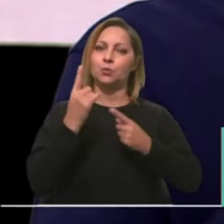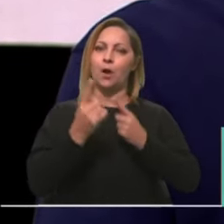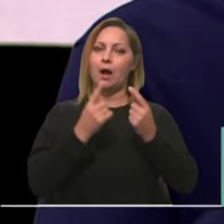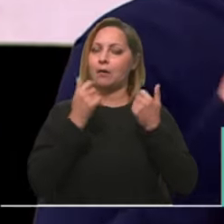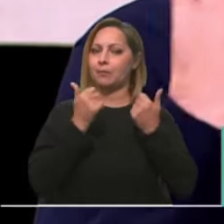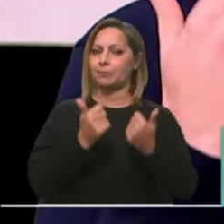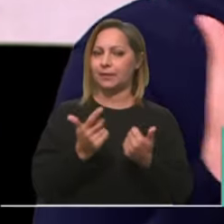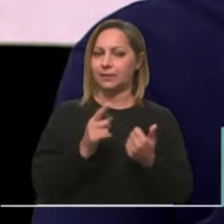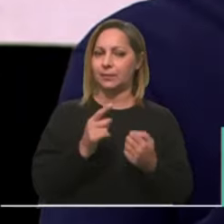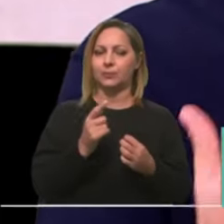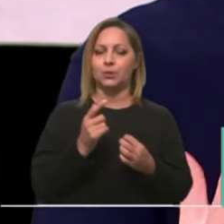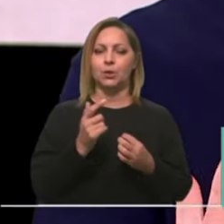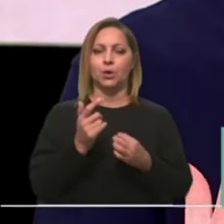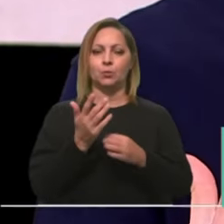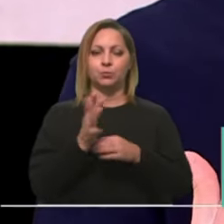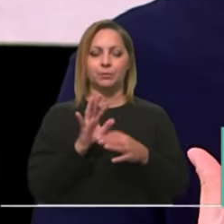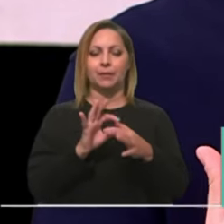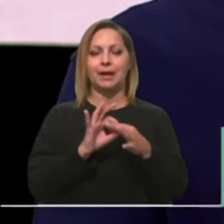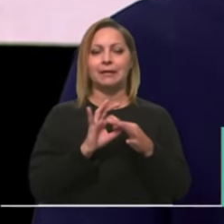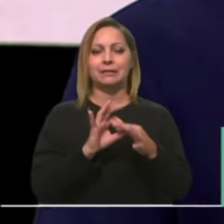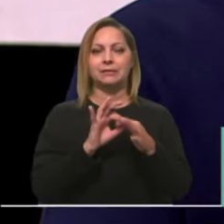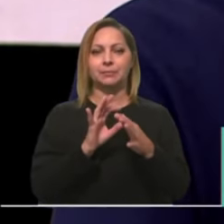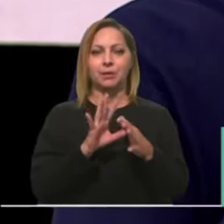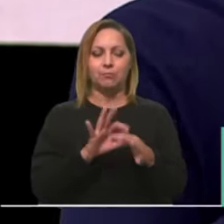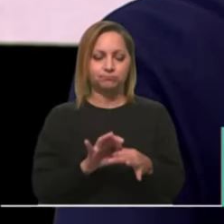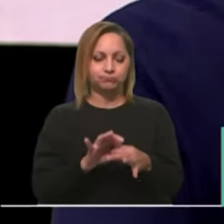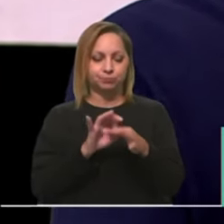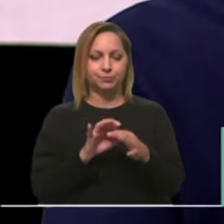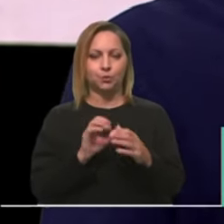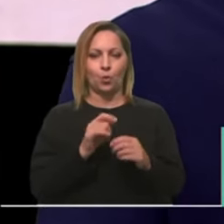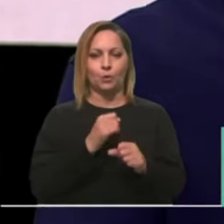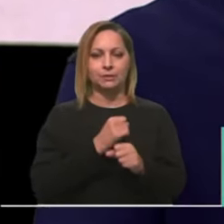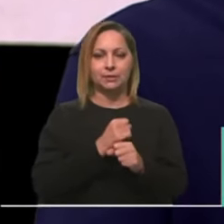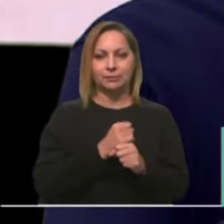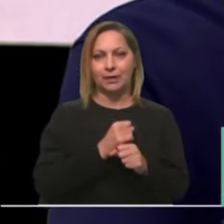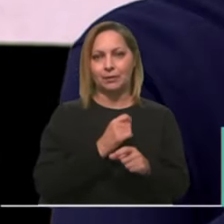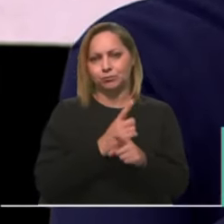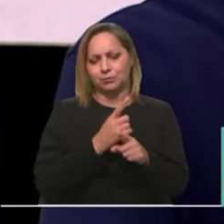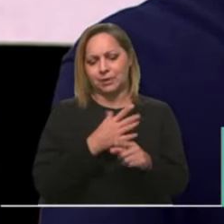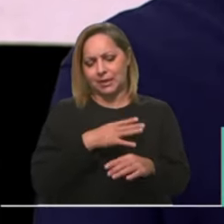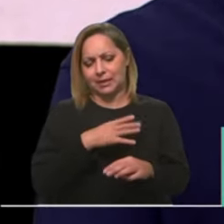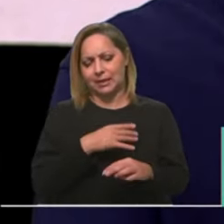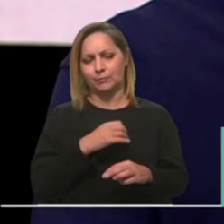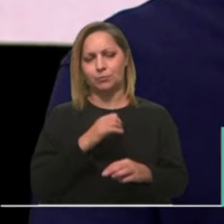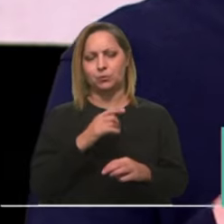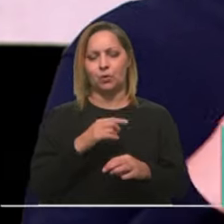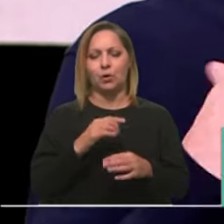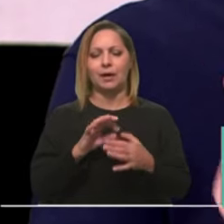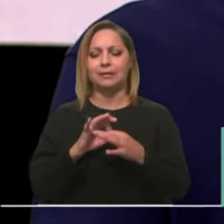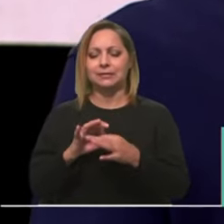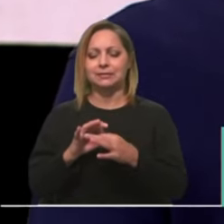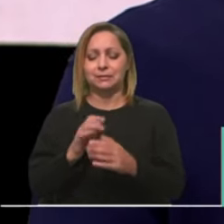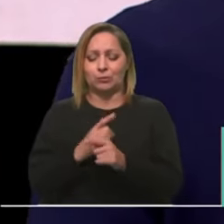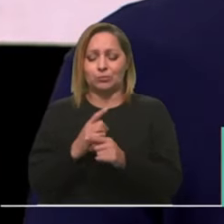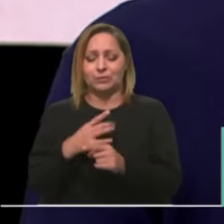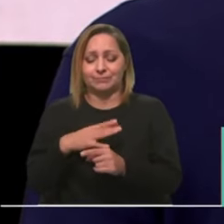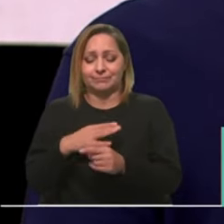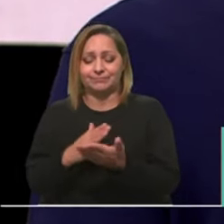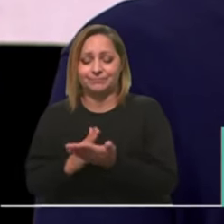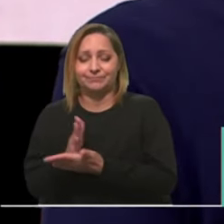não é? Por exemplo, há relacionamentos de apego, em que nós ou mantemos um emprego só por manter, ou mantemos uma relação manter. E o que Vênus faz